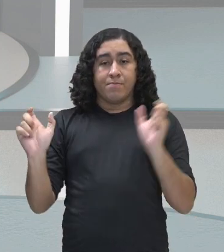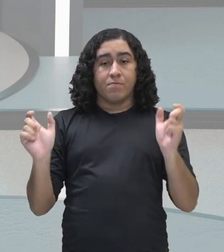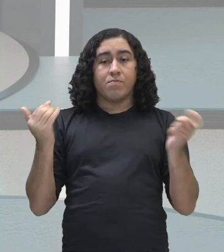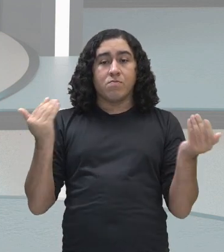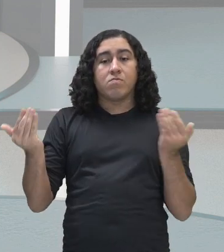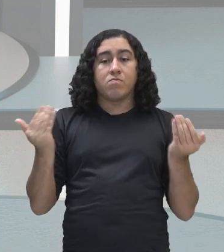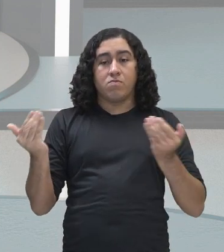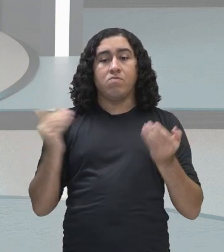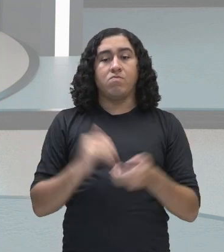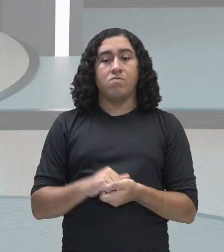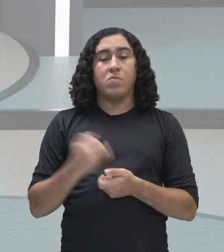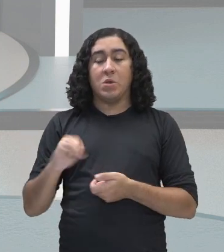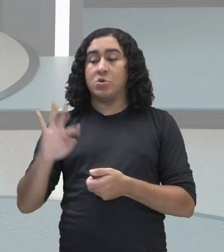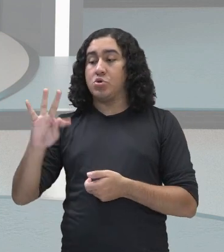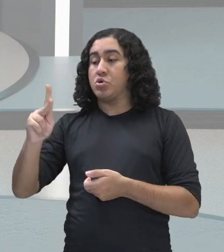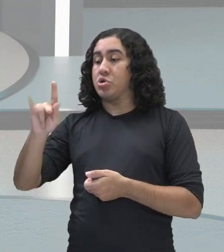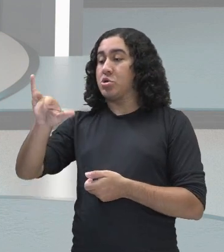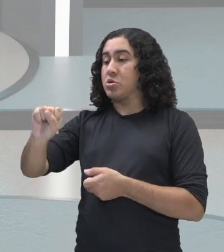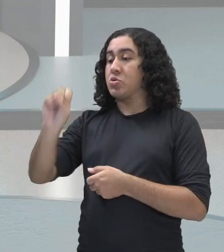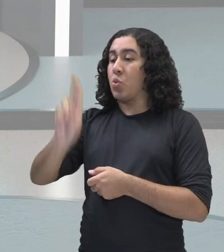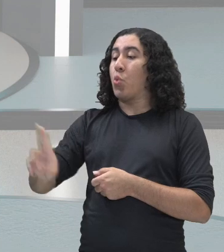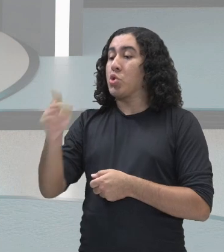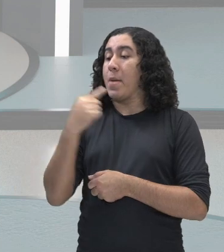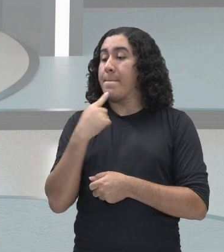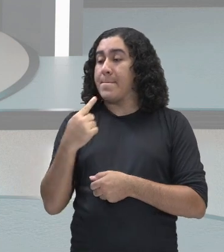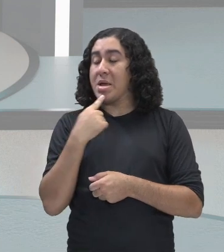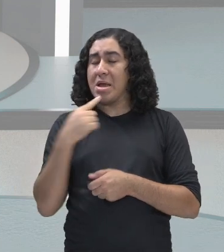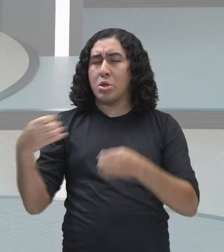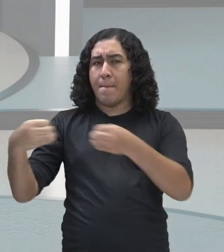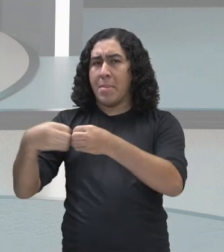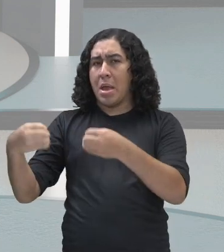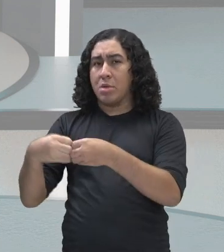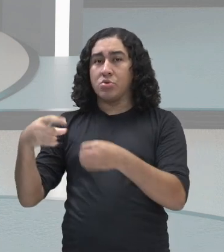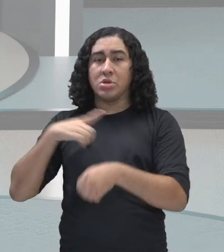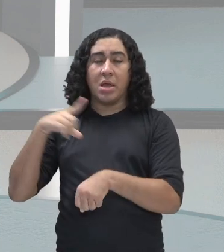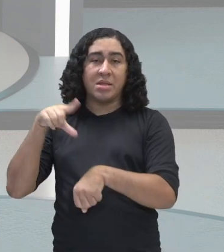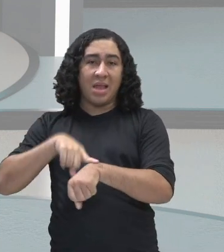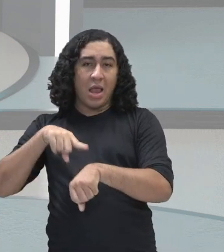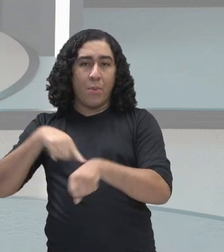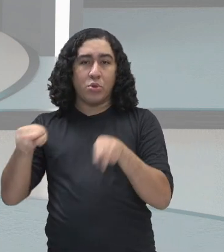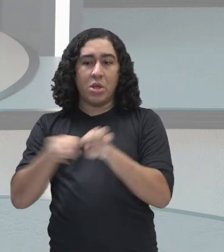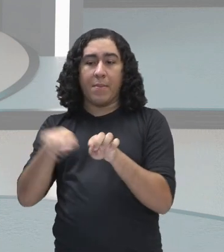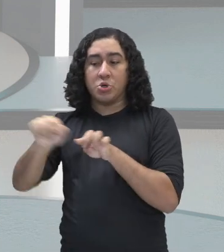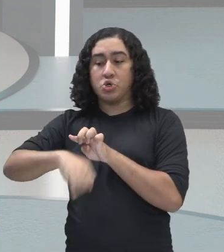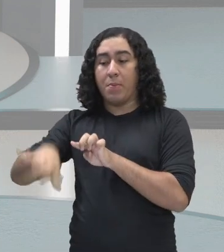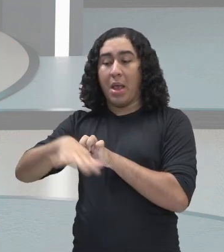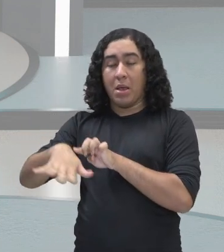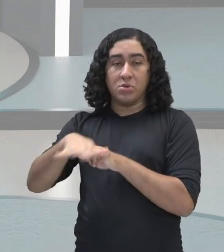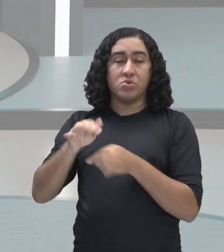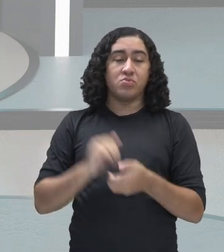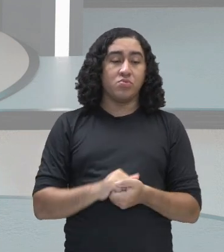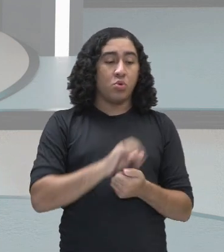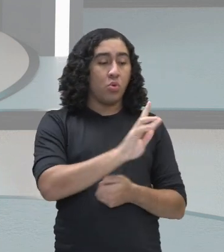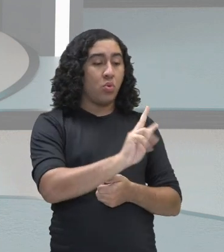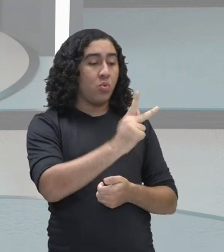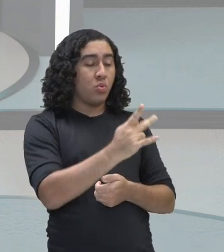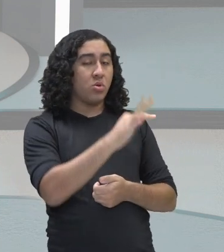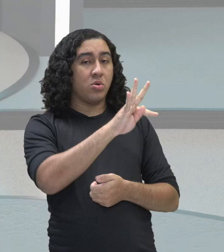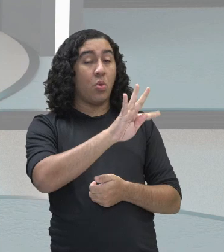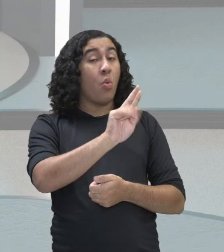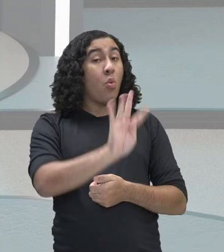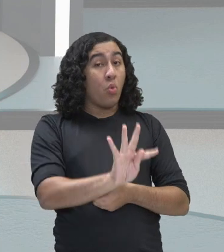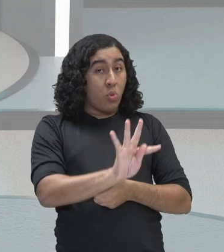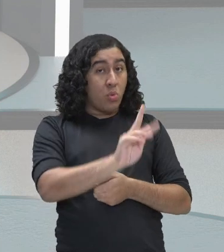se this eu utilizo para algo perto, tanto em tempo e distância, o that eu vou utilizar o contrário,